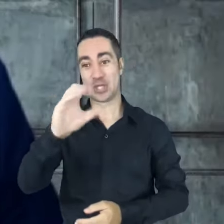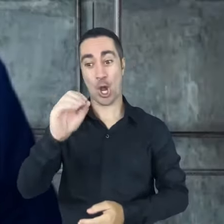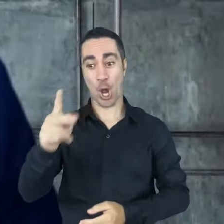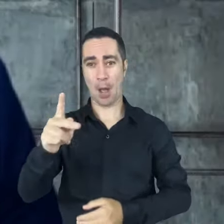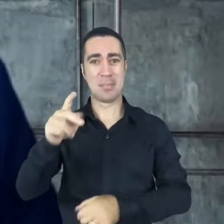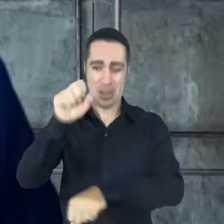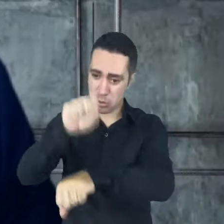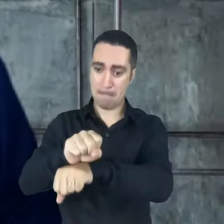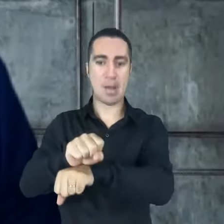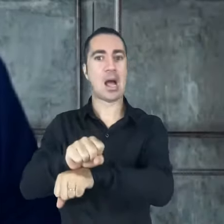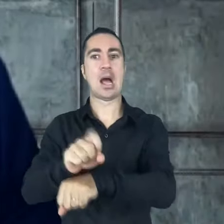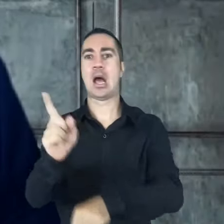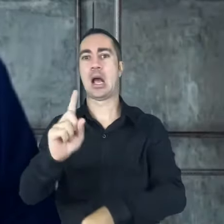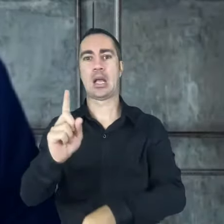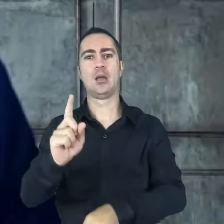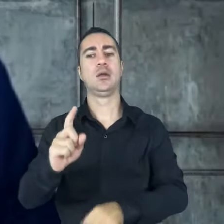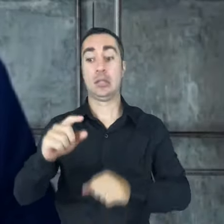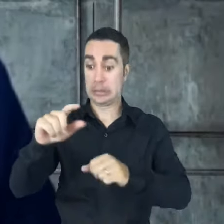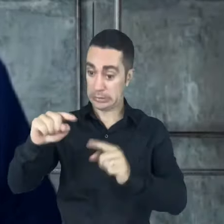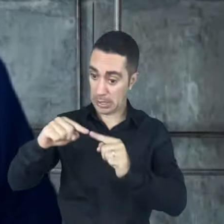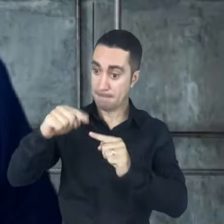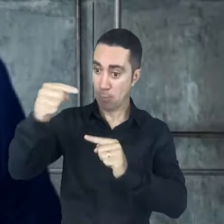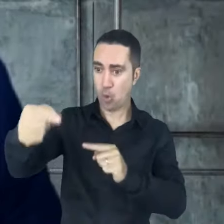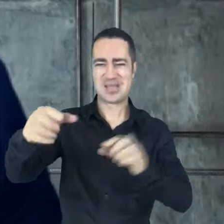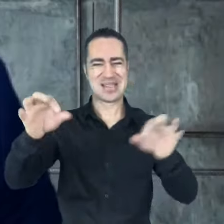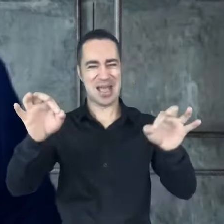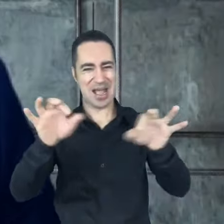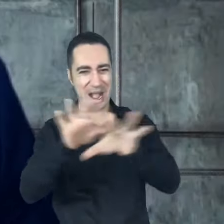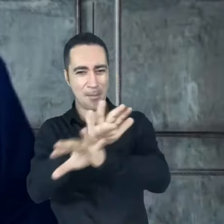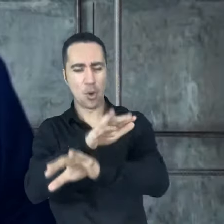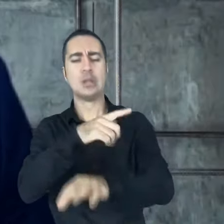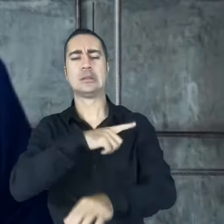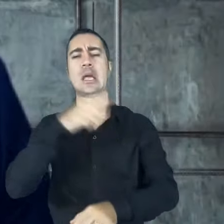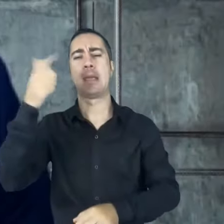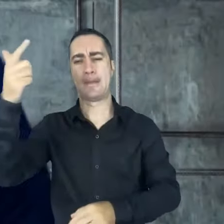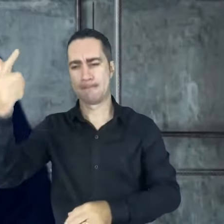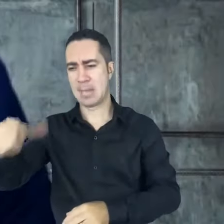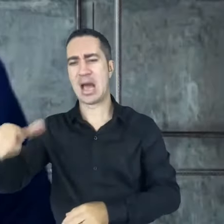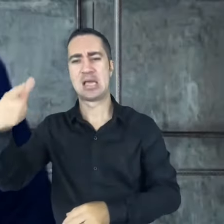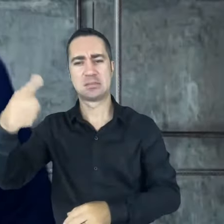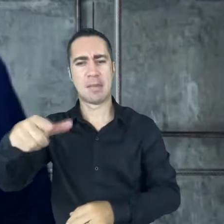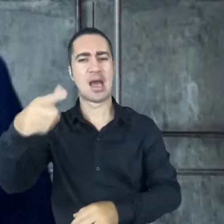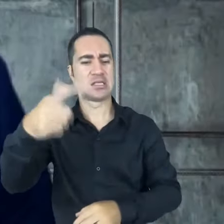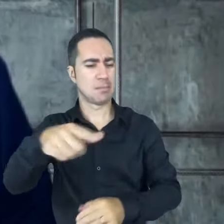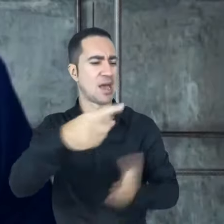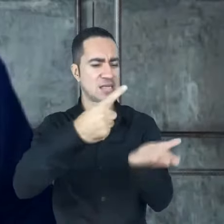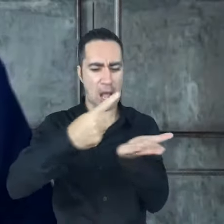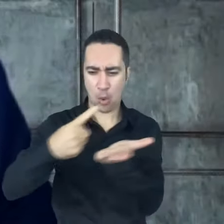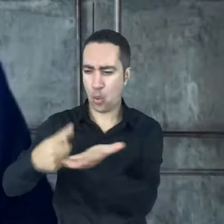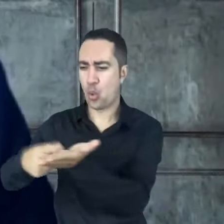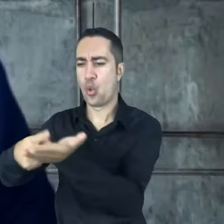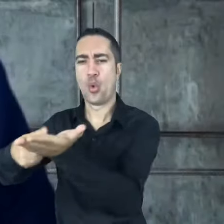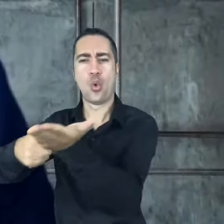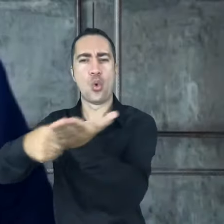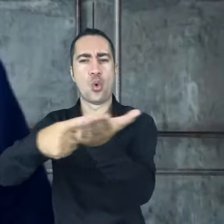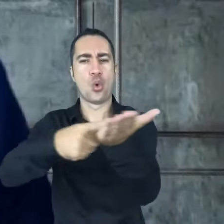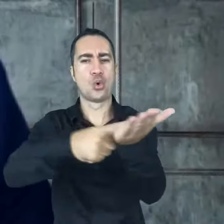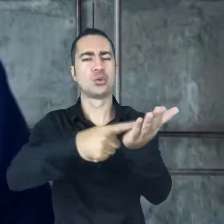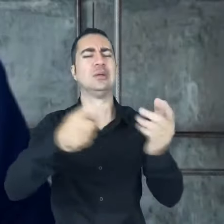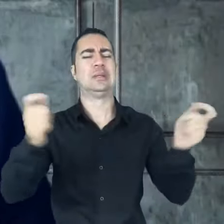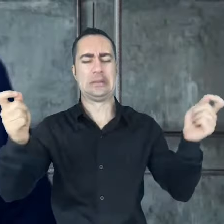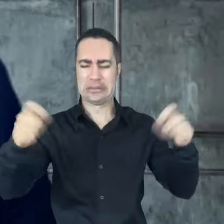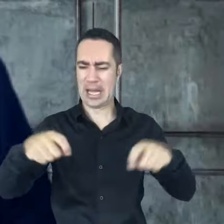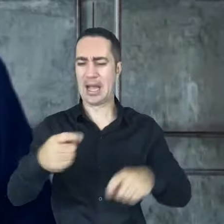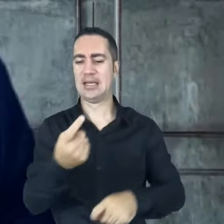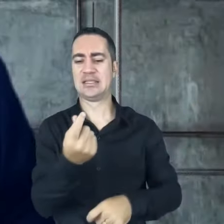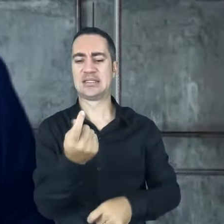pós-COP, vários outros acordos, principalmente no setor privado, foram fechados, tá? Principalmente no setor financeiro, como, por exemplo,